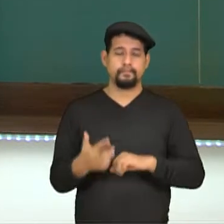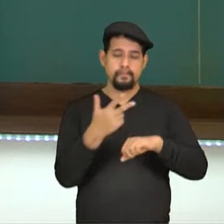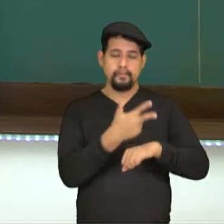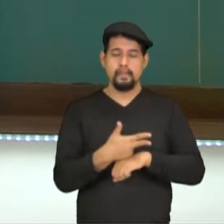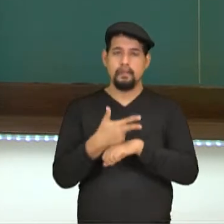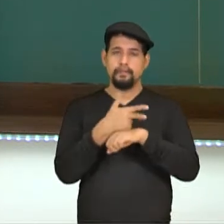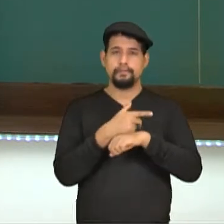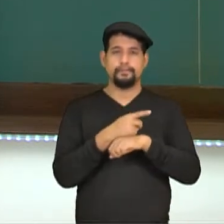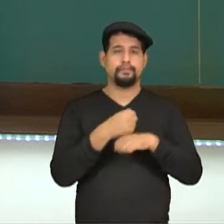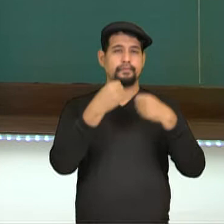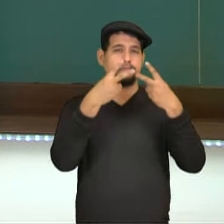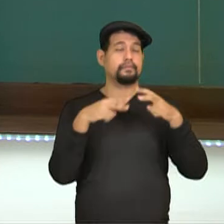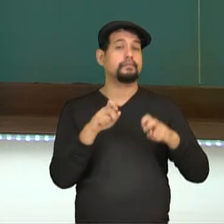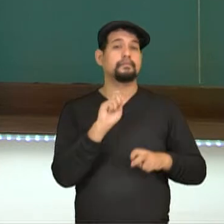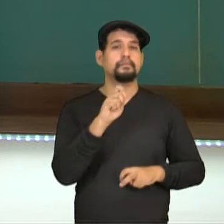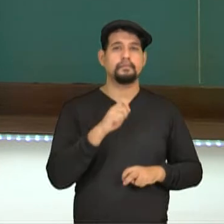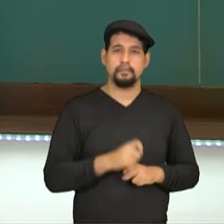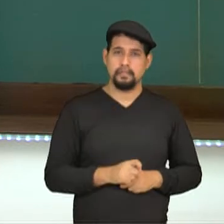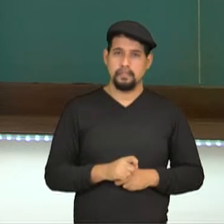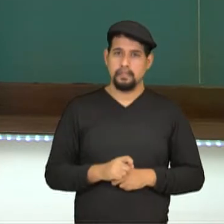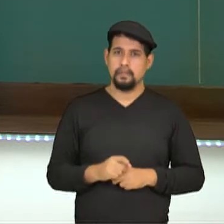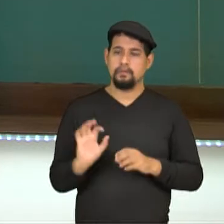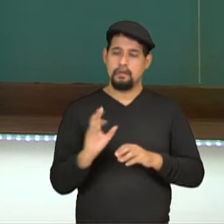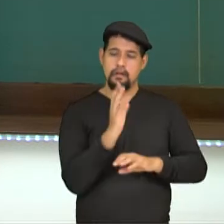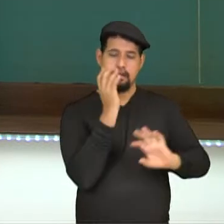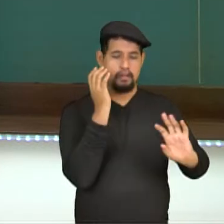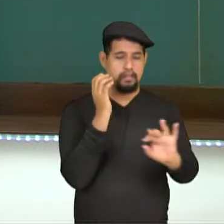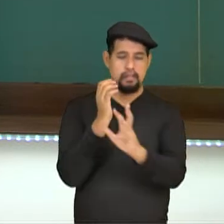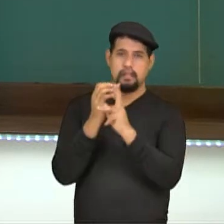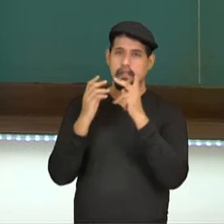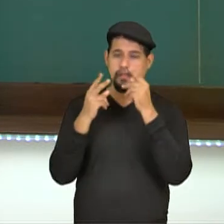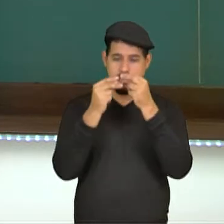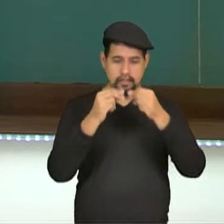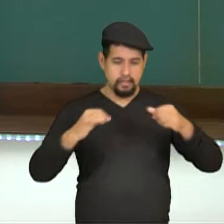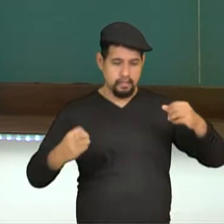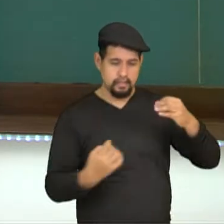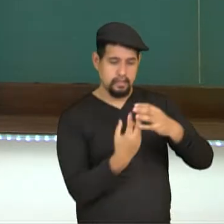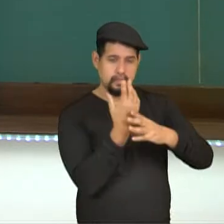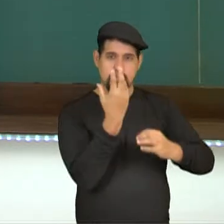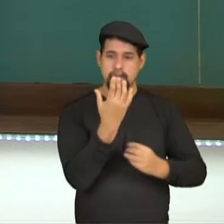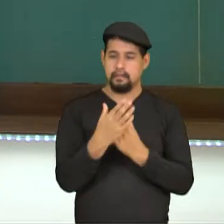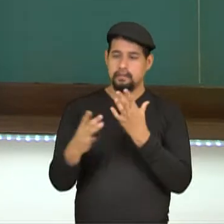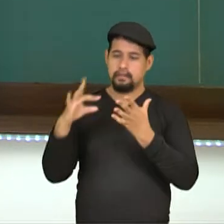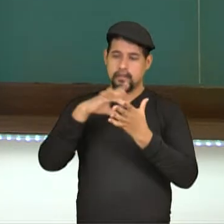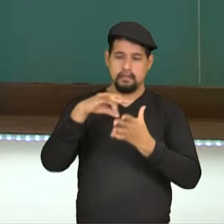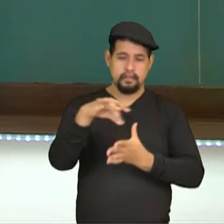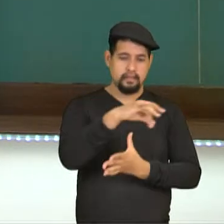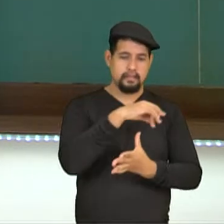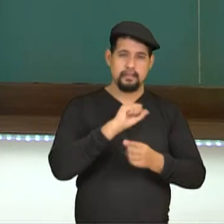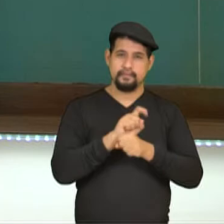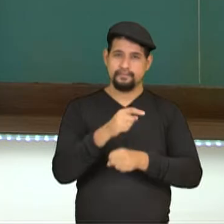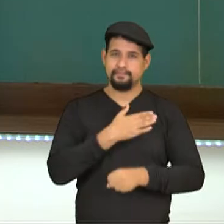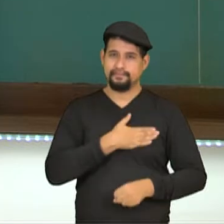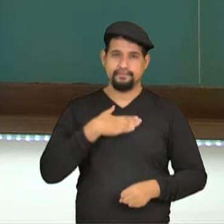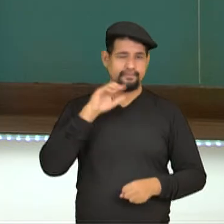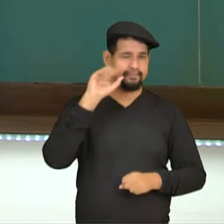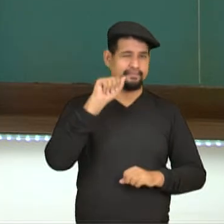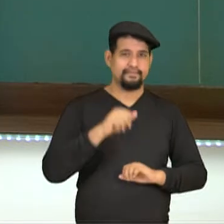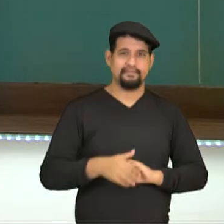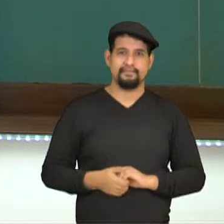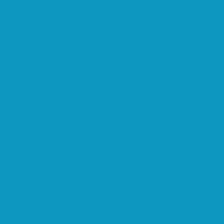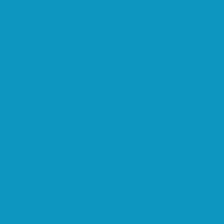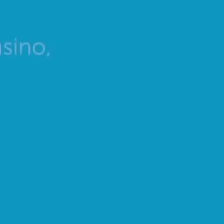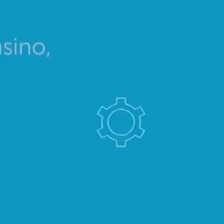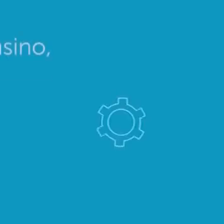Neste vídeo, nós falamos então sobre cultivo vegetal, dispersão e polinização. Eu espero que vocês tenham gostado e até breve!